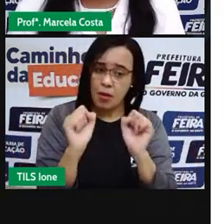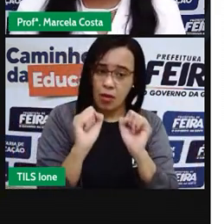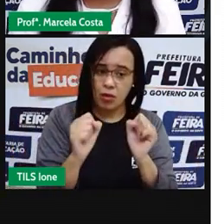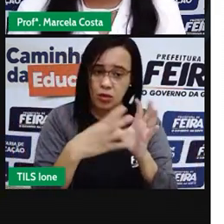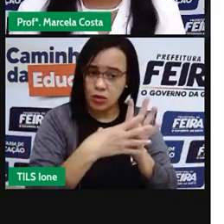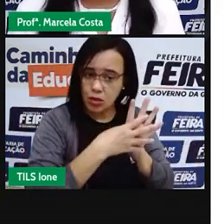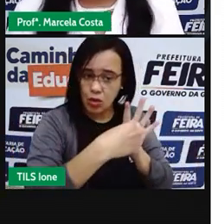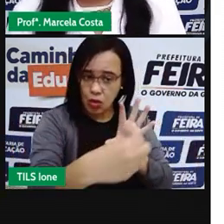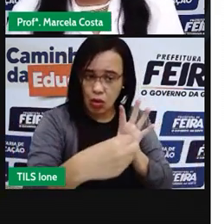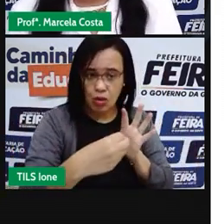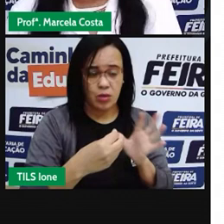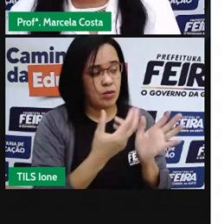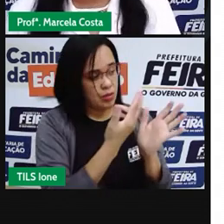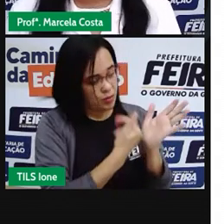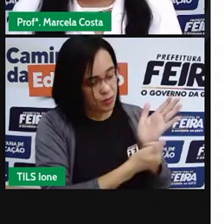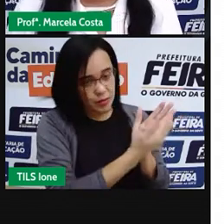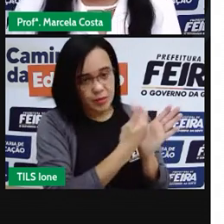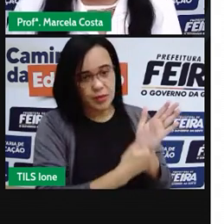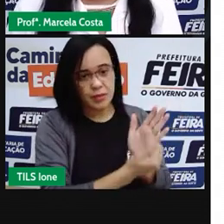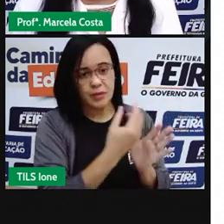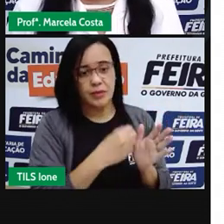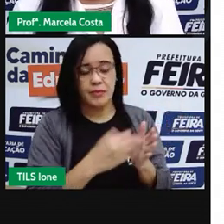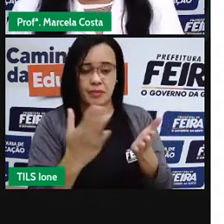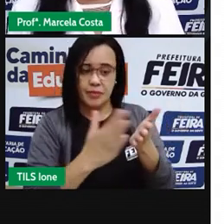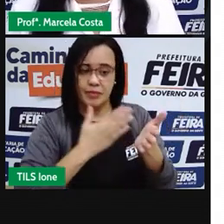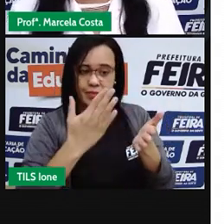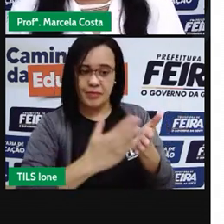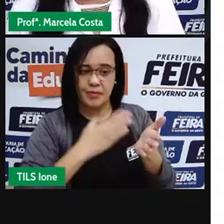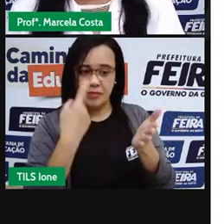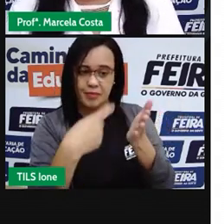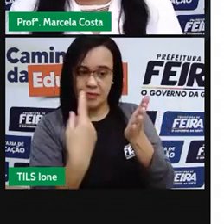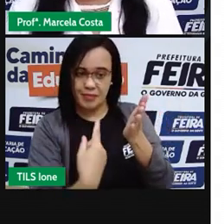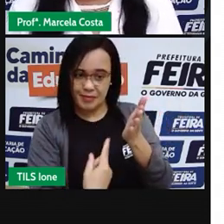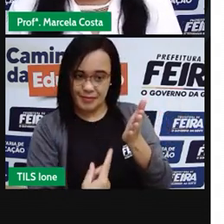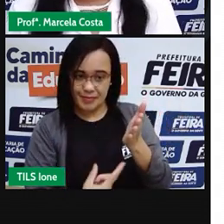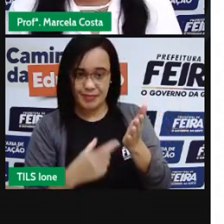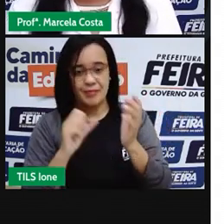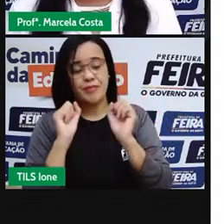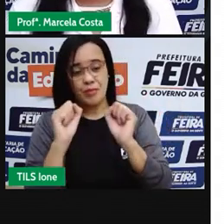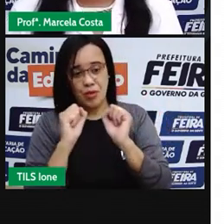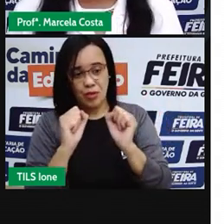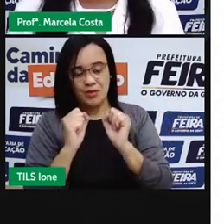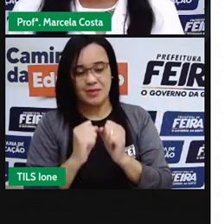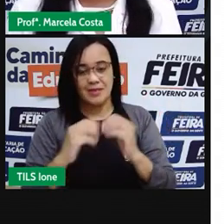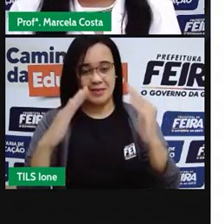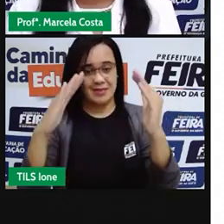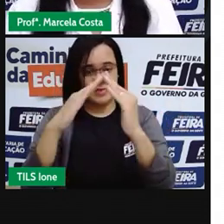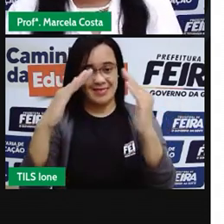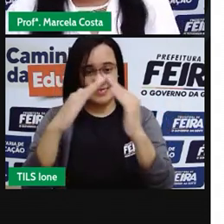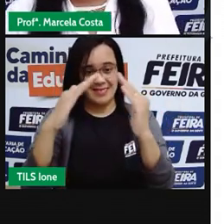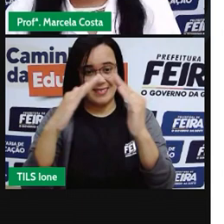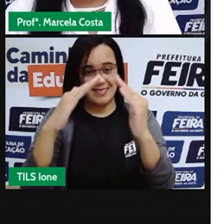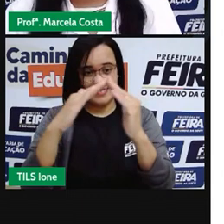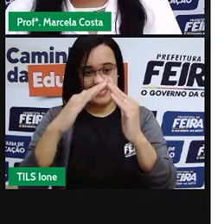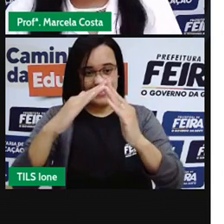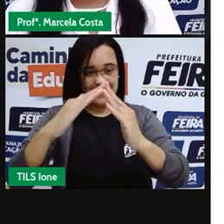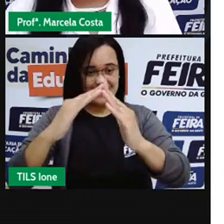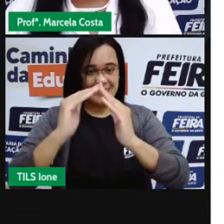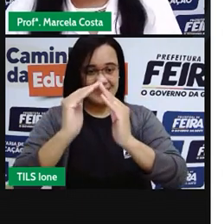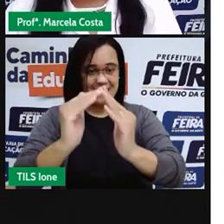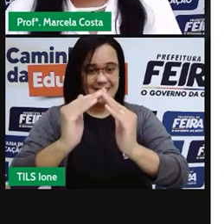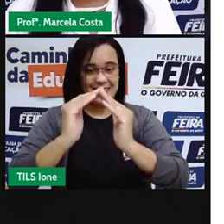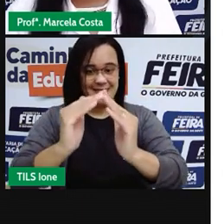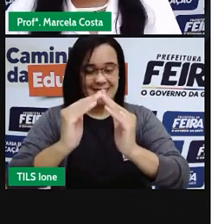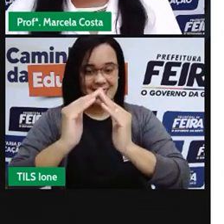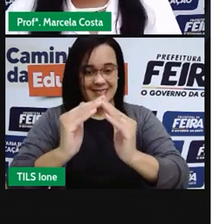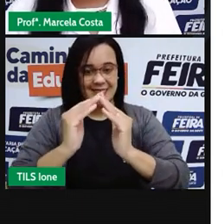caderno. Olha só. Primeiro eu fiz o telhado. Para fazer o telhado da casa, eu